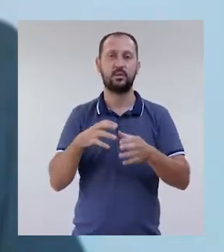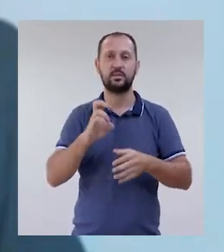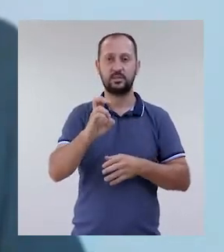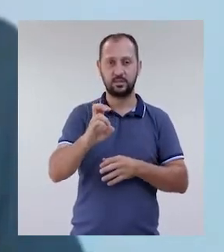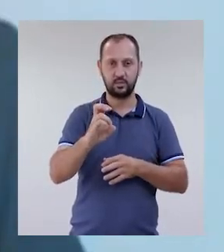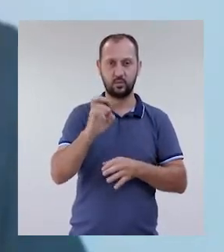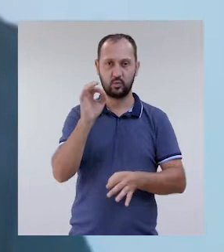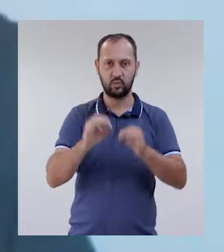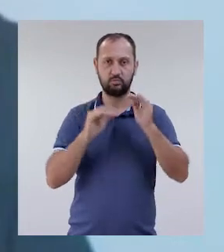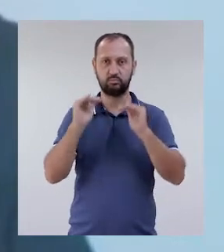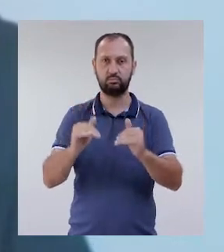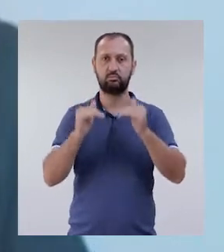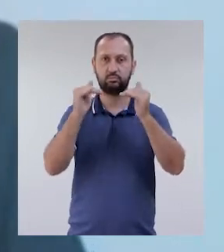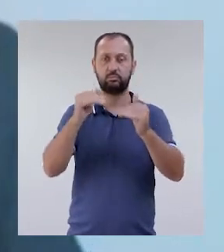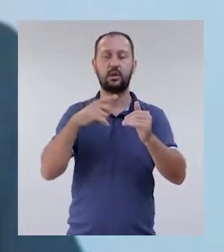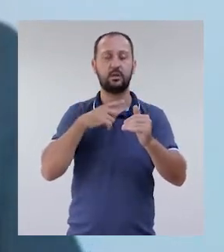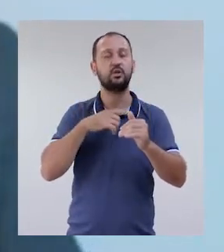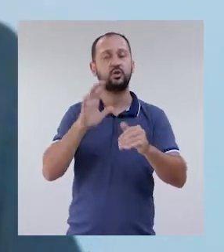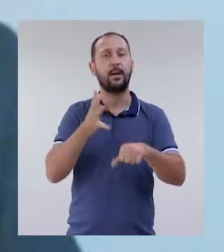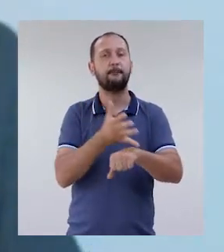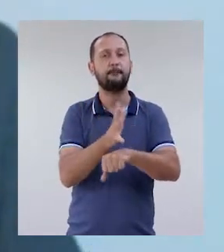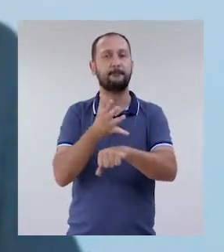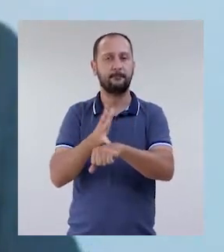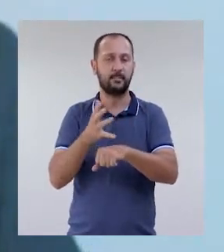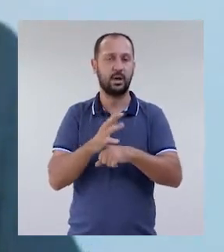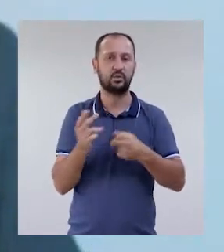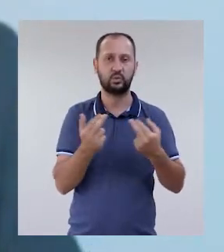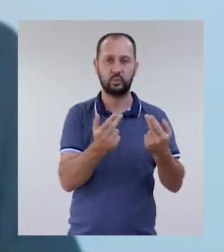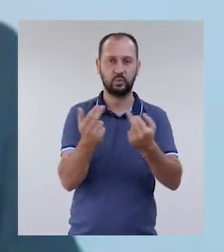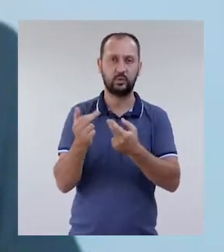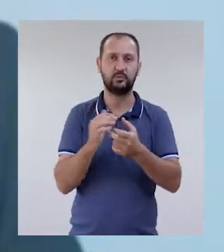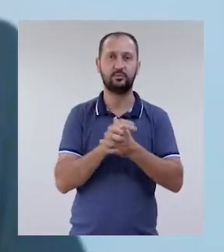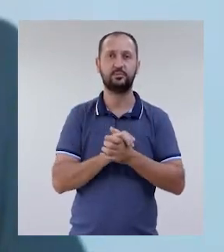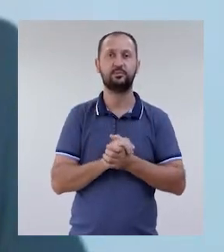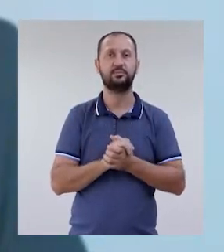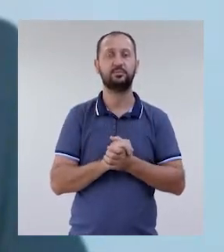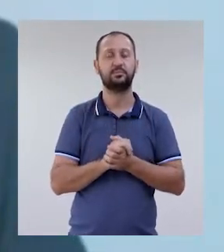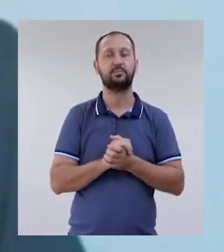desembargadores, mas as demais também têm a prática no mesmo formato,